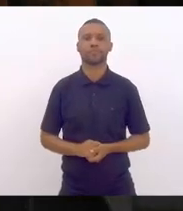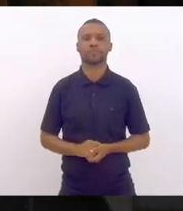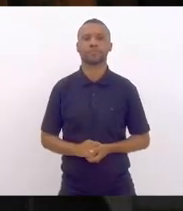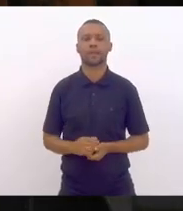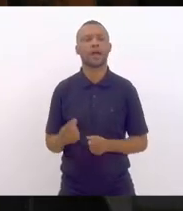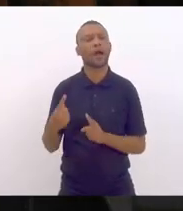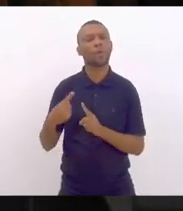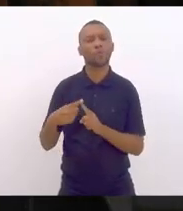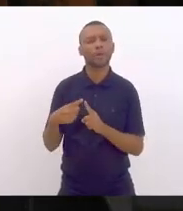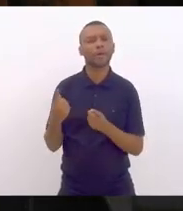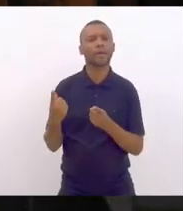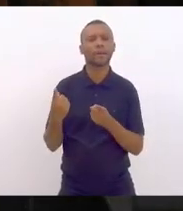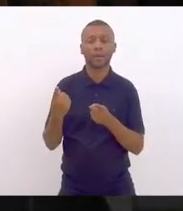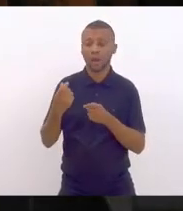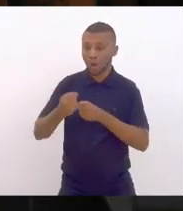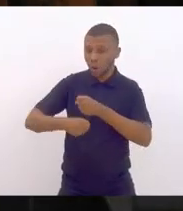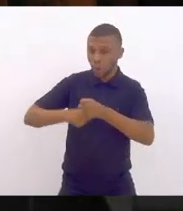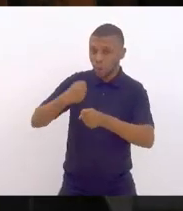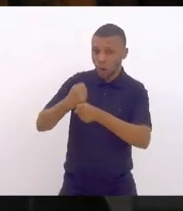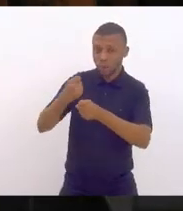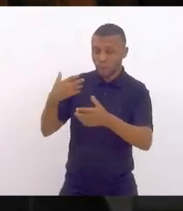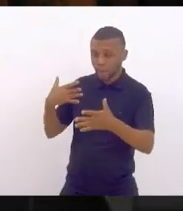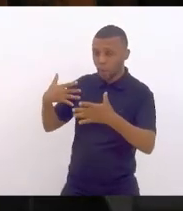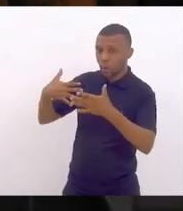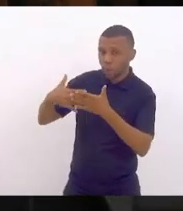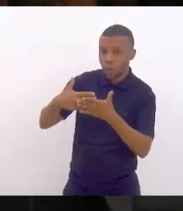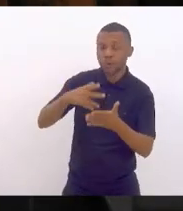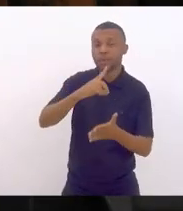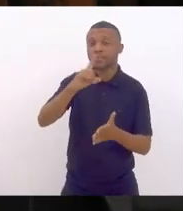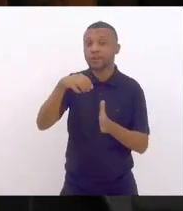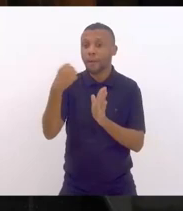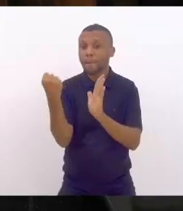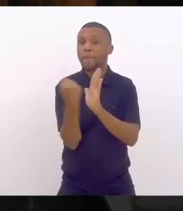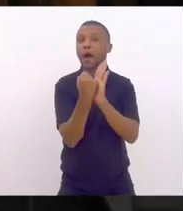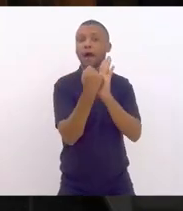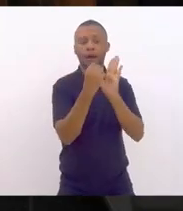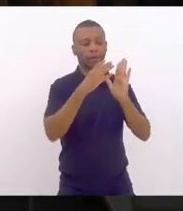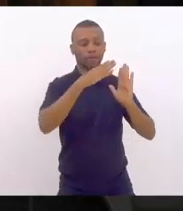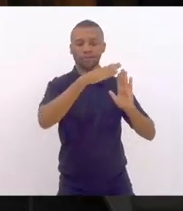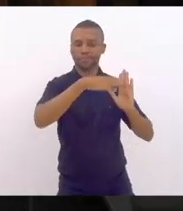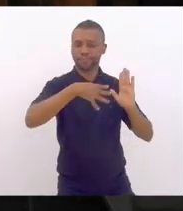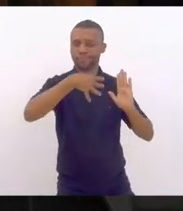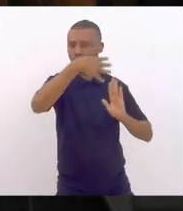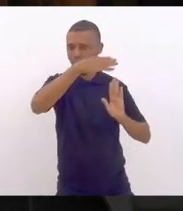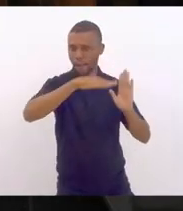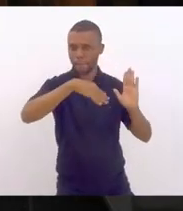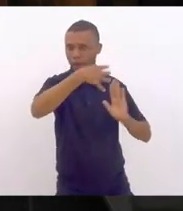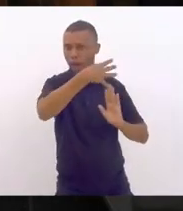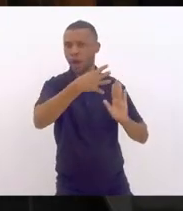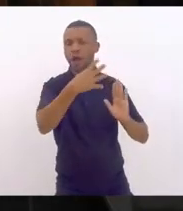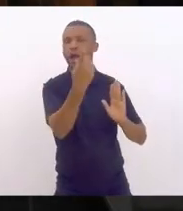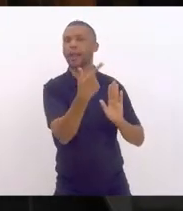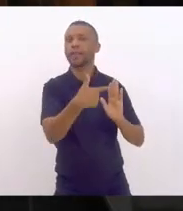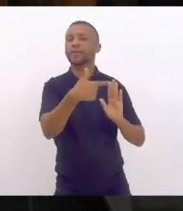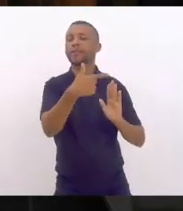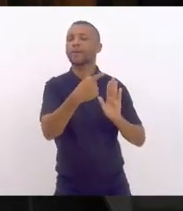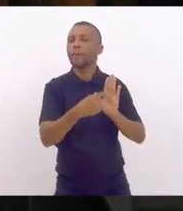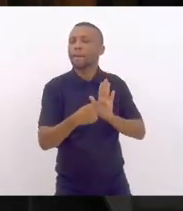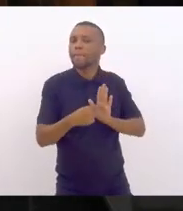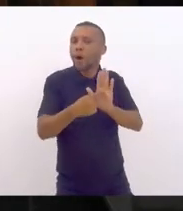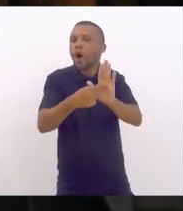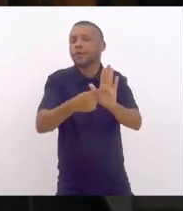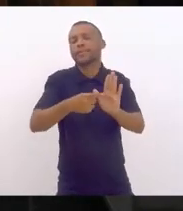os dias dos anos estas datas elas simbolizam sempre algo